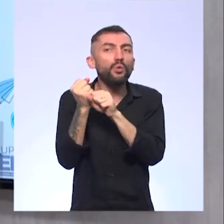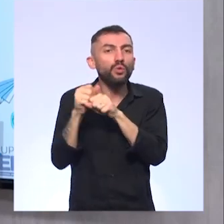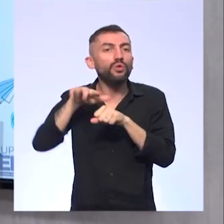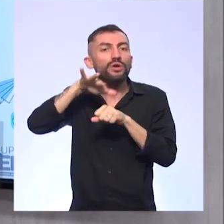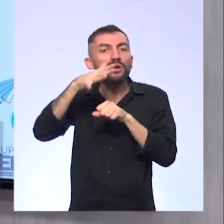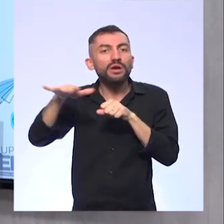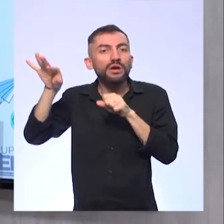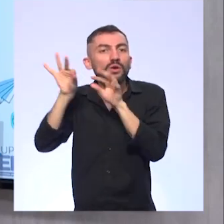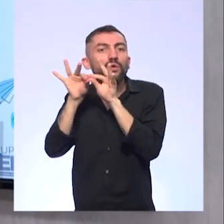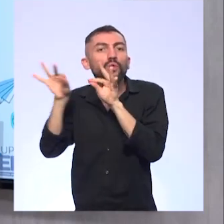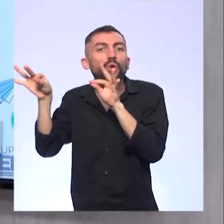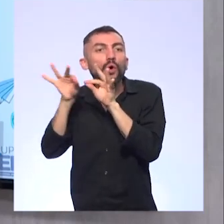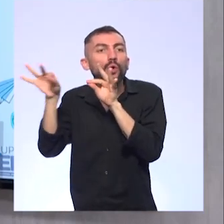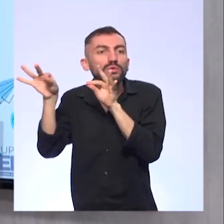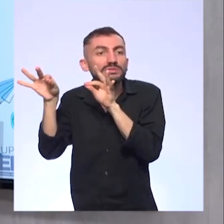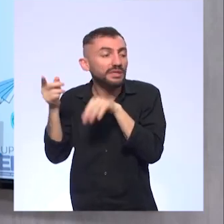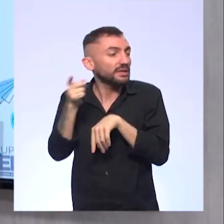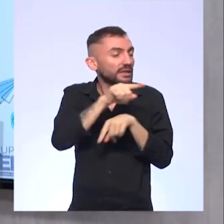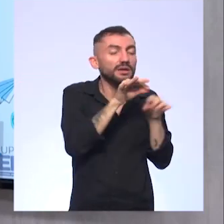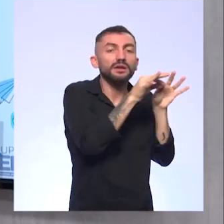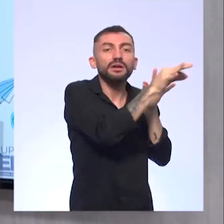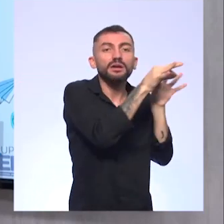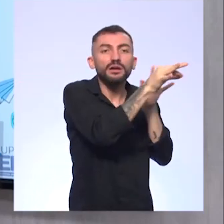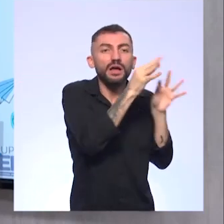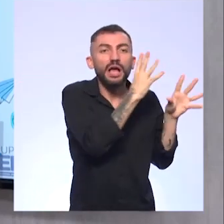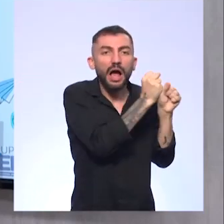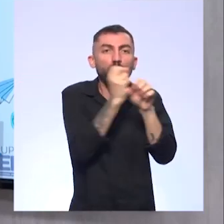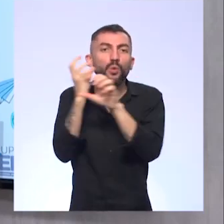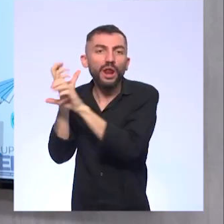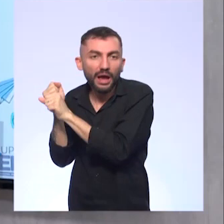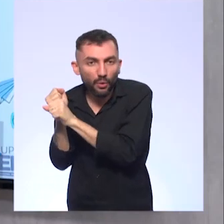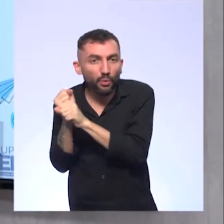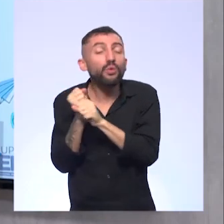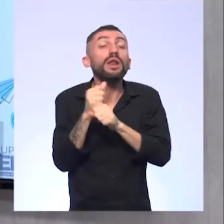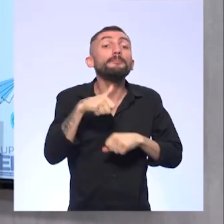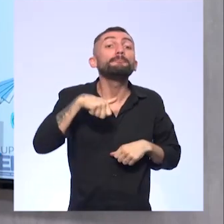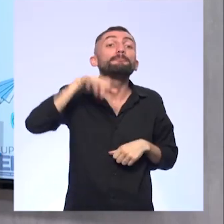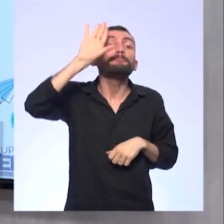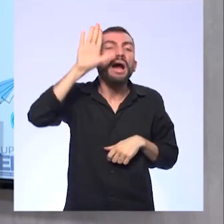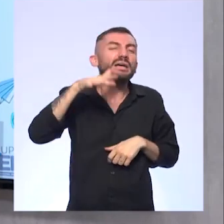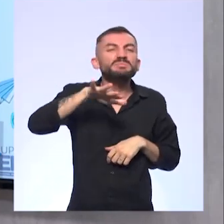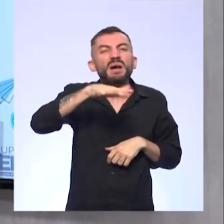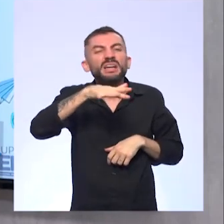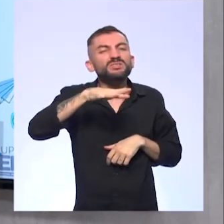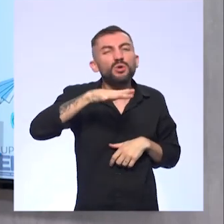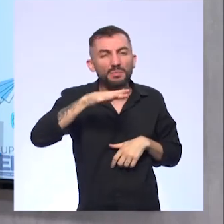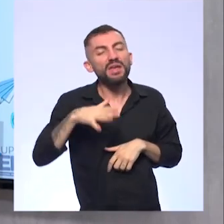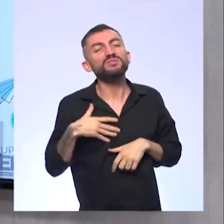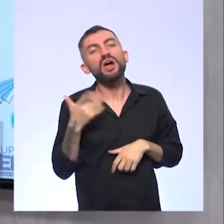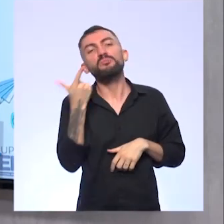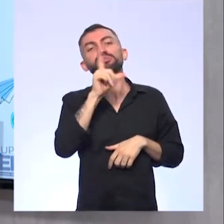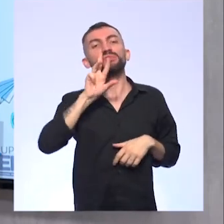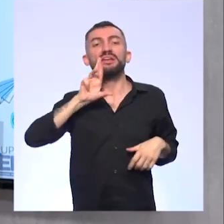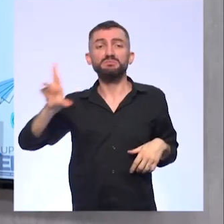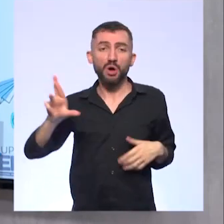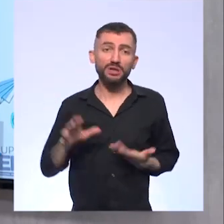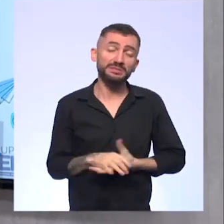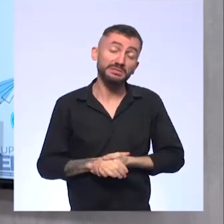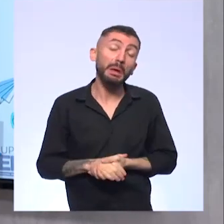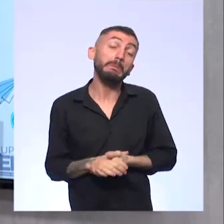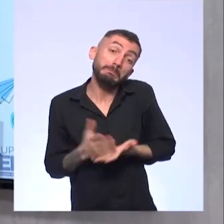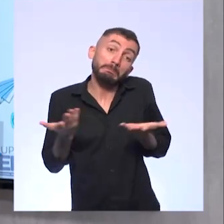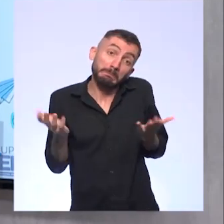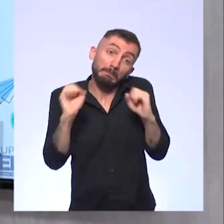dessa frequente E qual é dessa cálculo 2 ou menos ali que está mais ou menos na média e pode ser